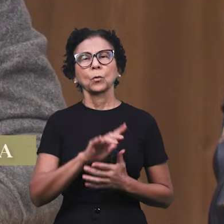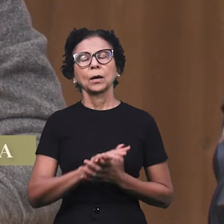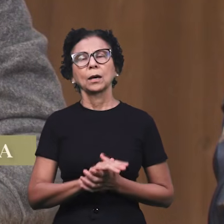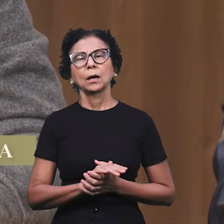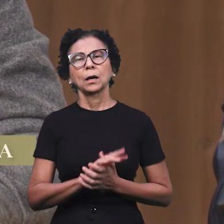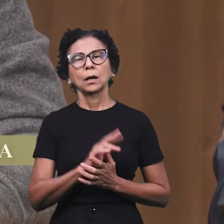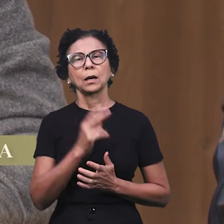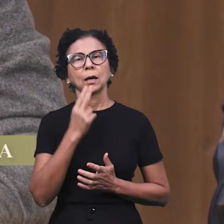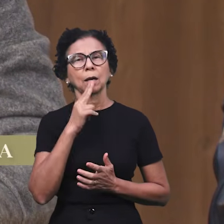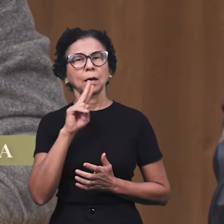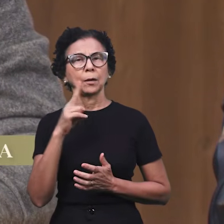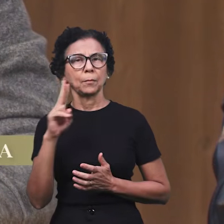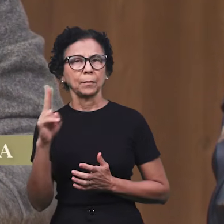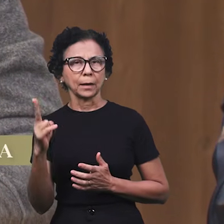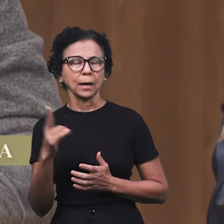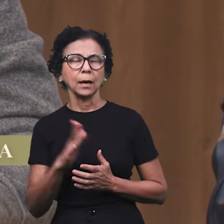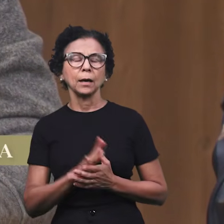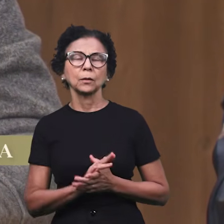videira frutífera,